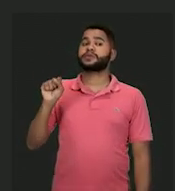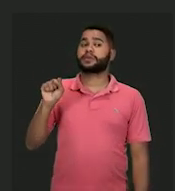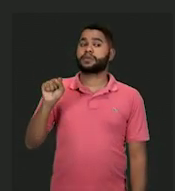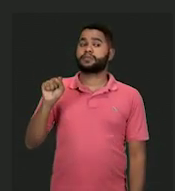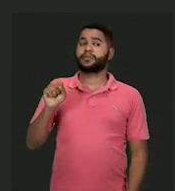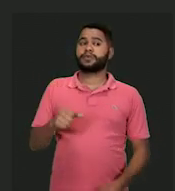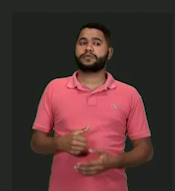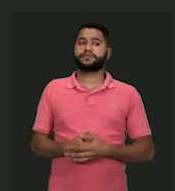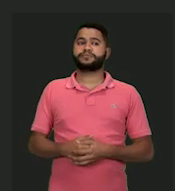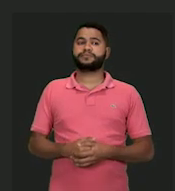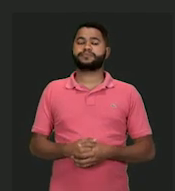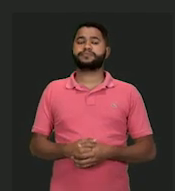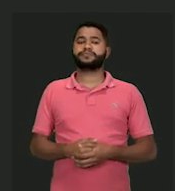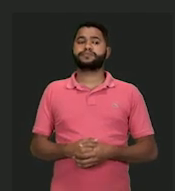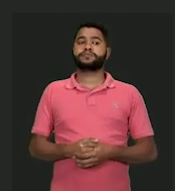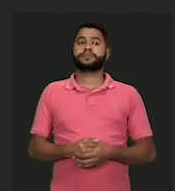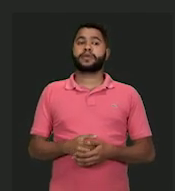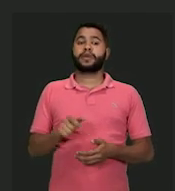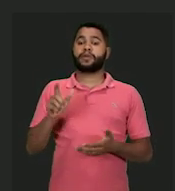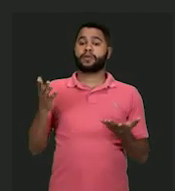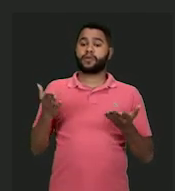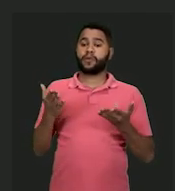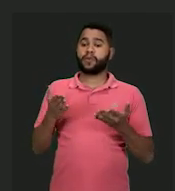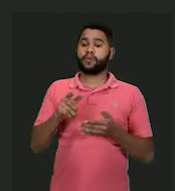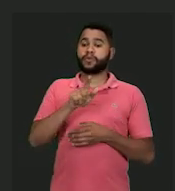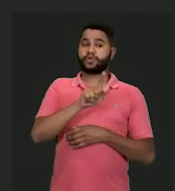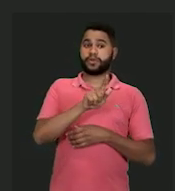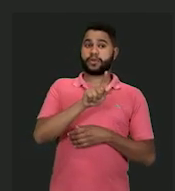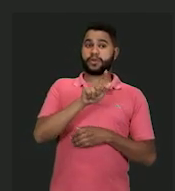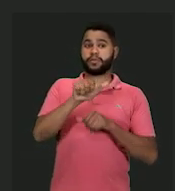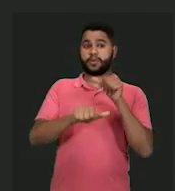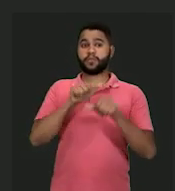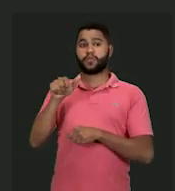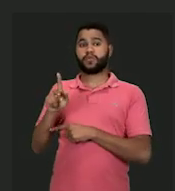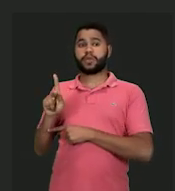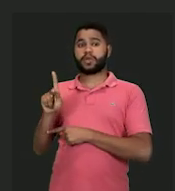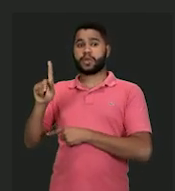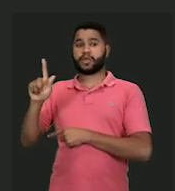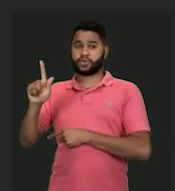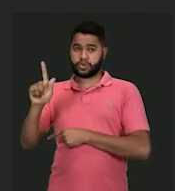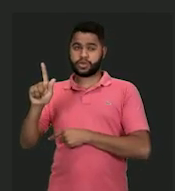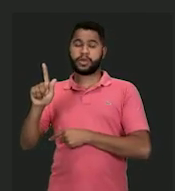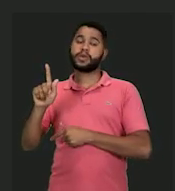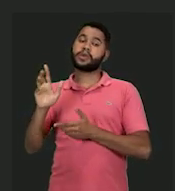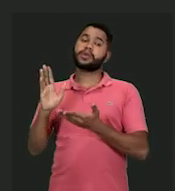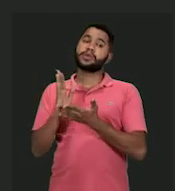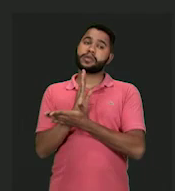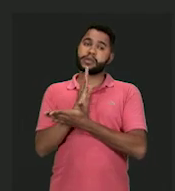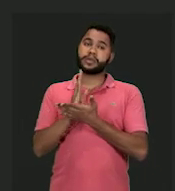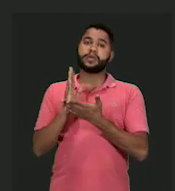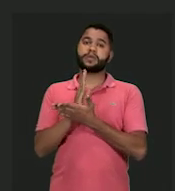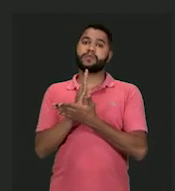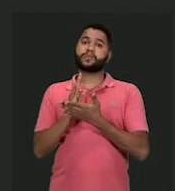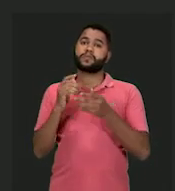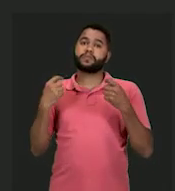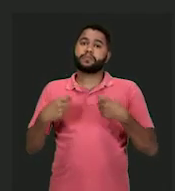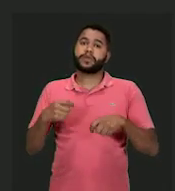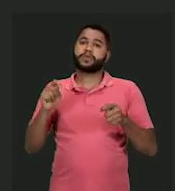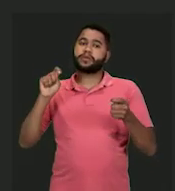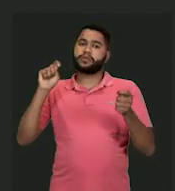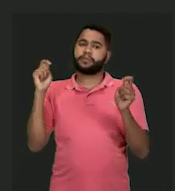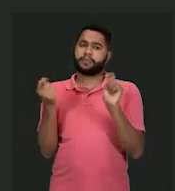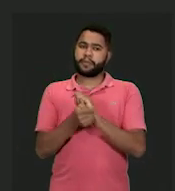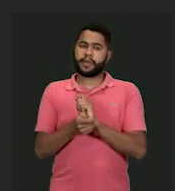quadrado. Então, de gramas para quilogramas ou vice-versa, né, em algum momento, né, tem que ser feita uma